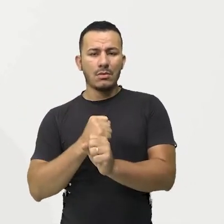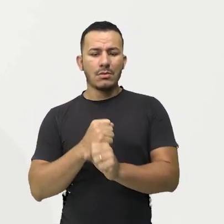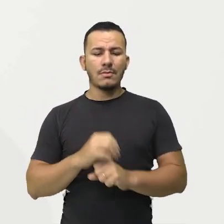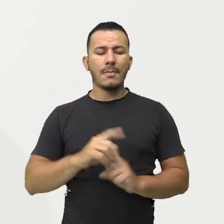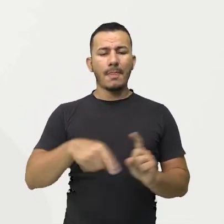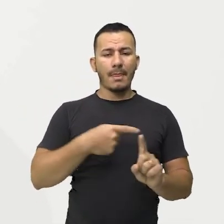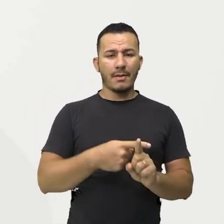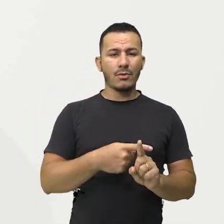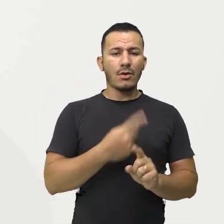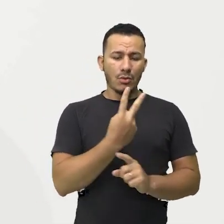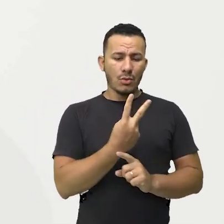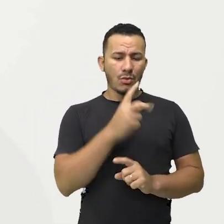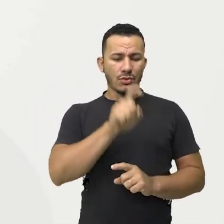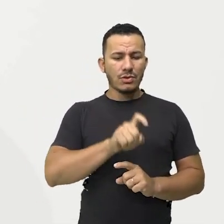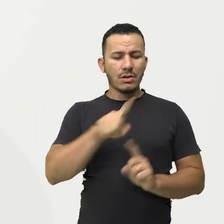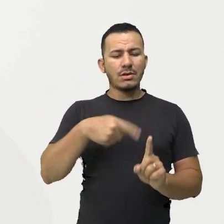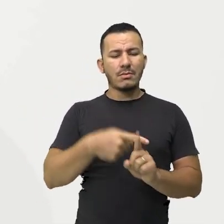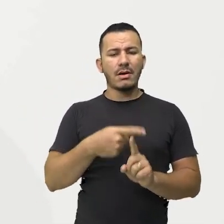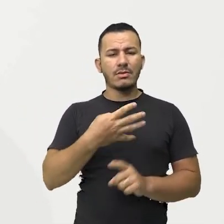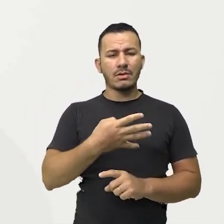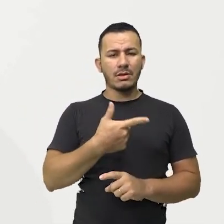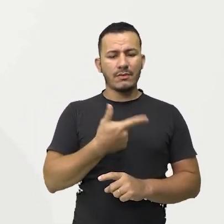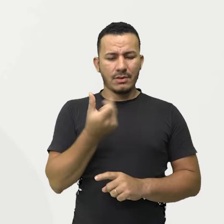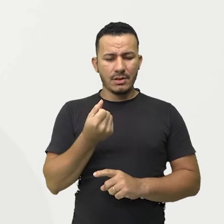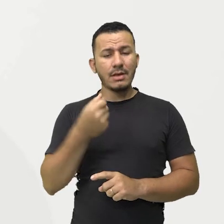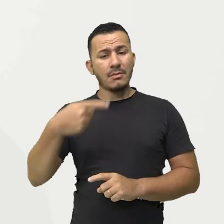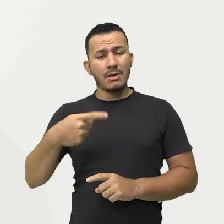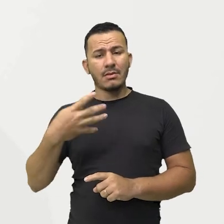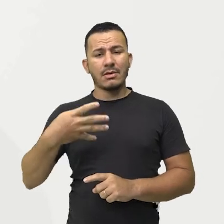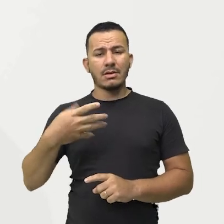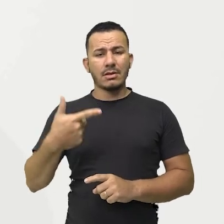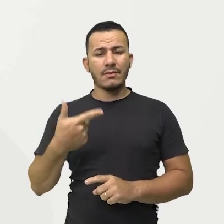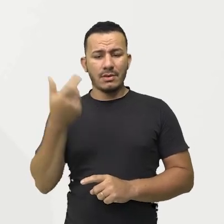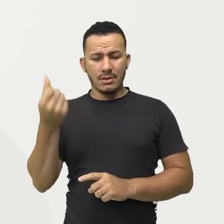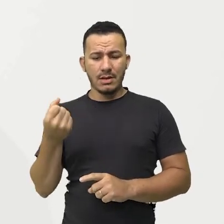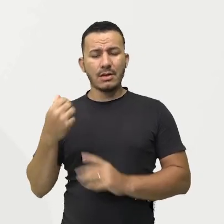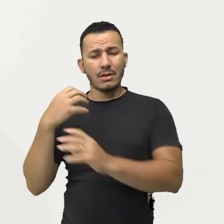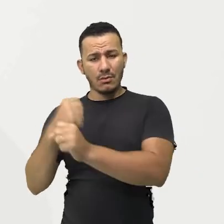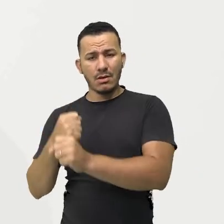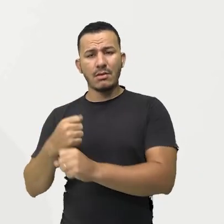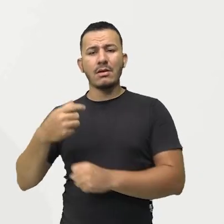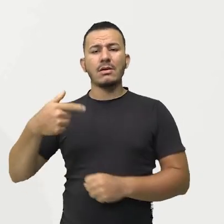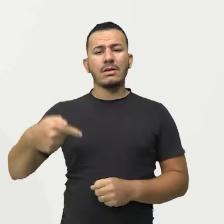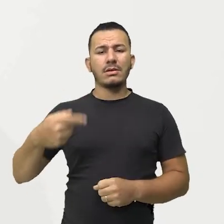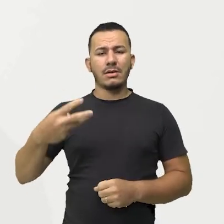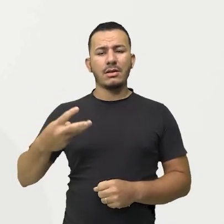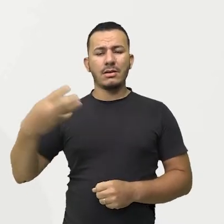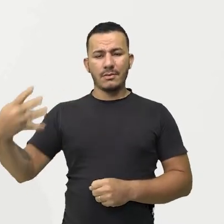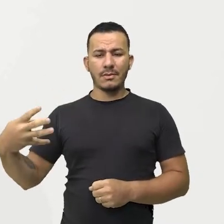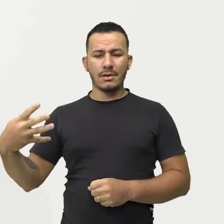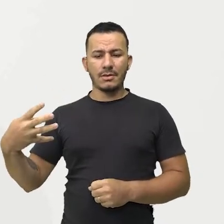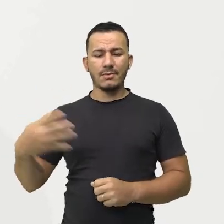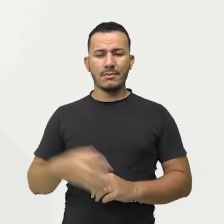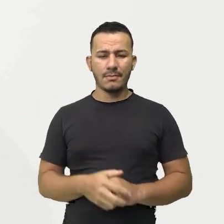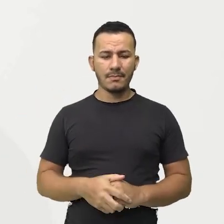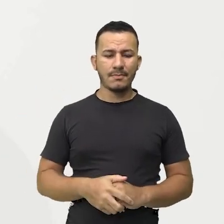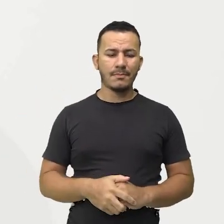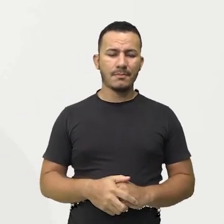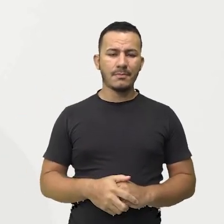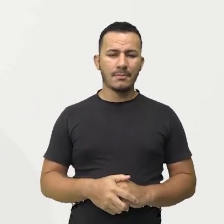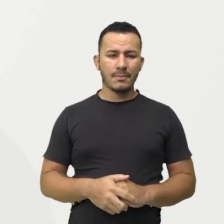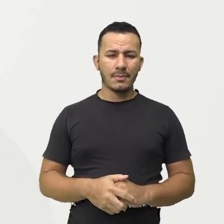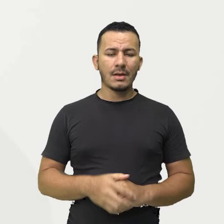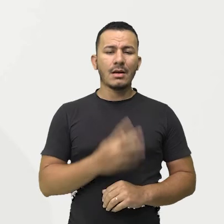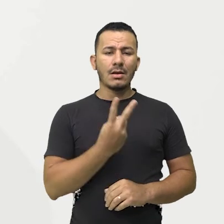Mais 426 menos 426 igual a 734. Feito isso, nós